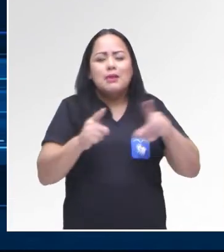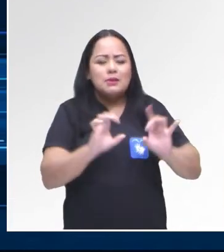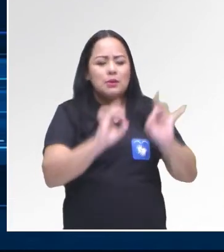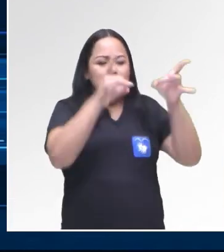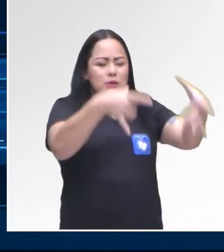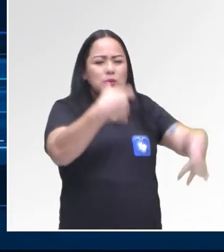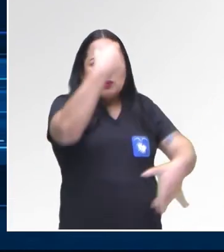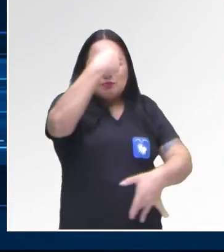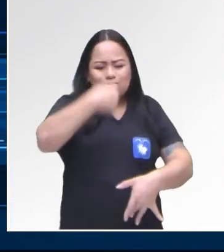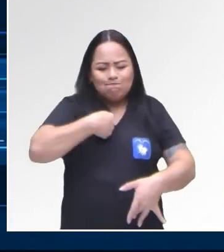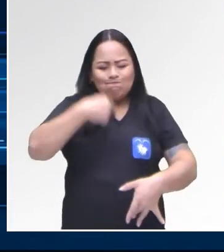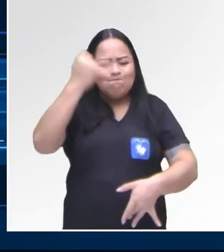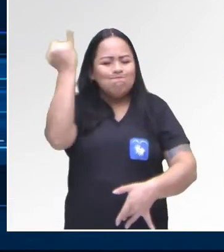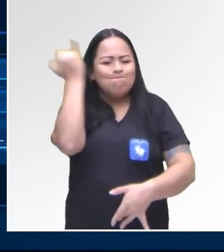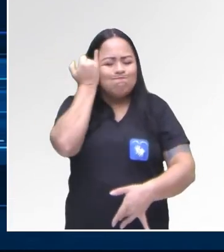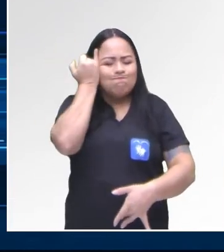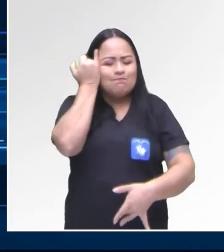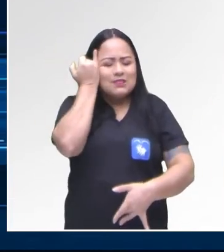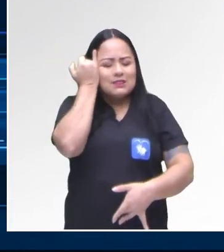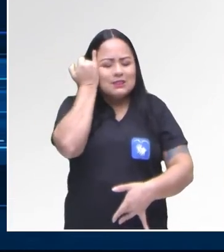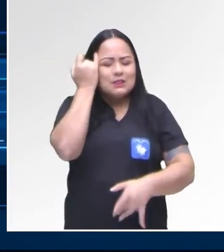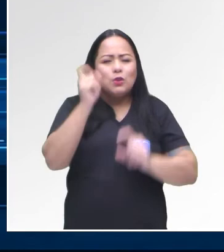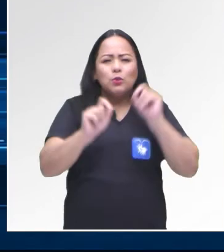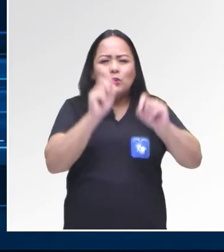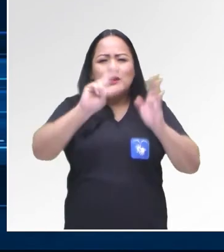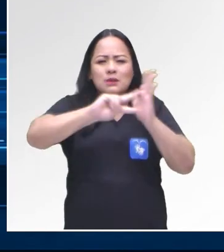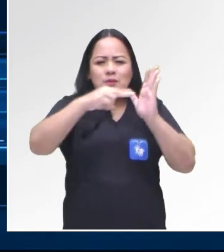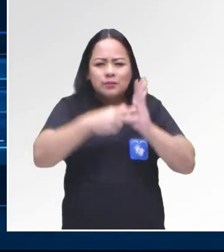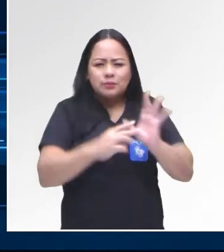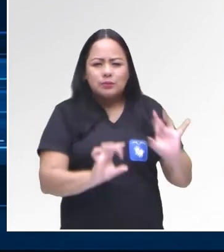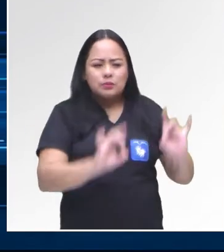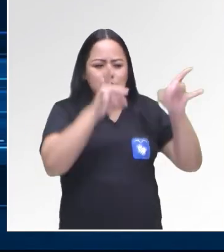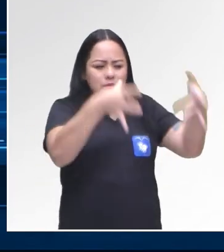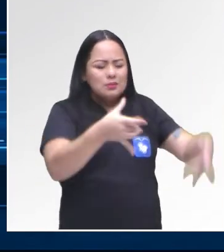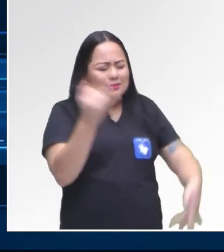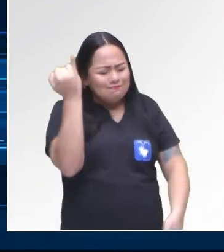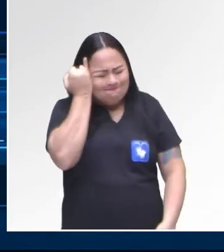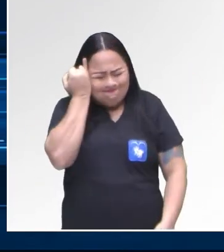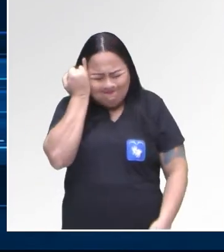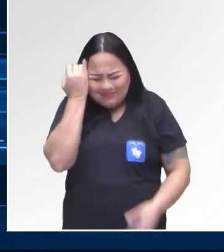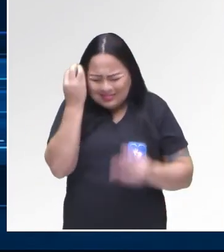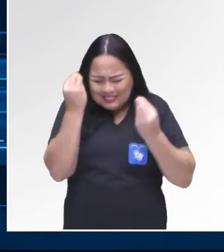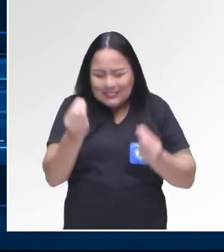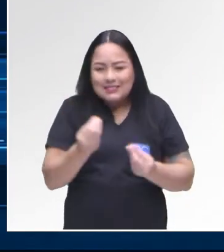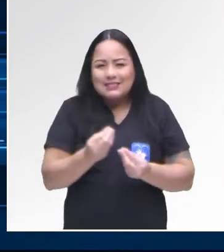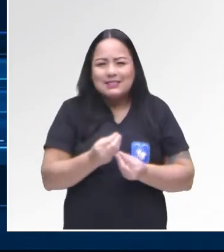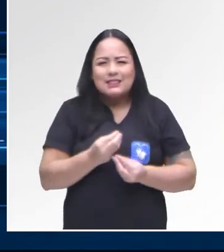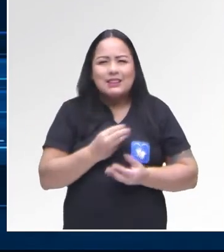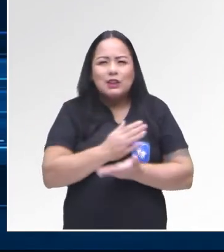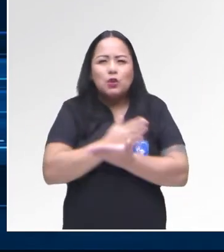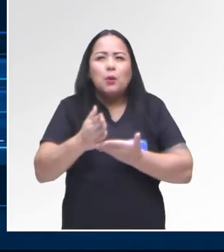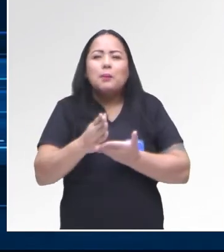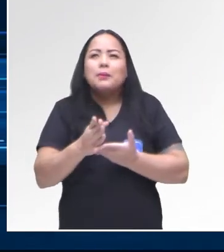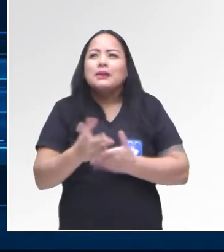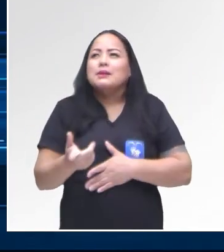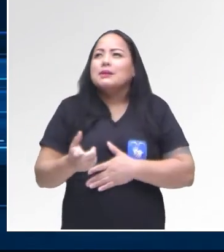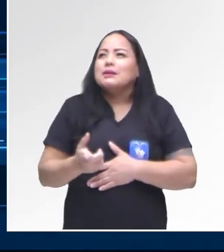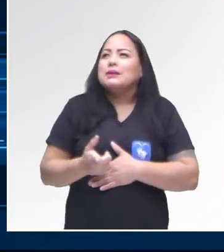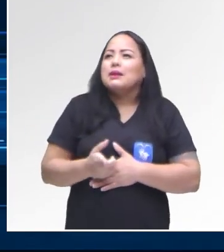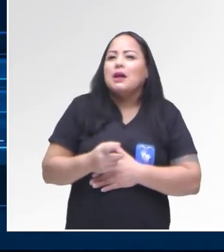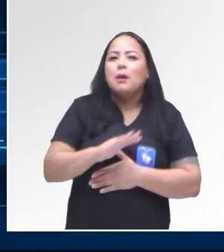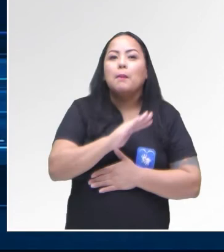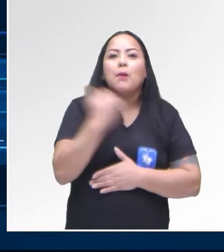não aguento. O que significa o no abandono eu não aguento? Aí começam a recorrer à morte.